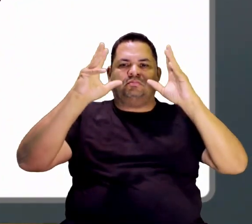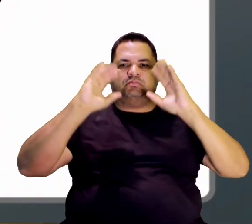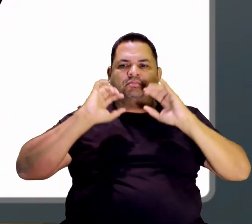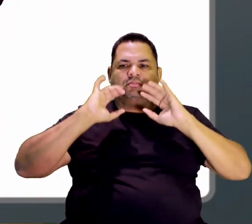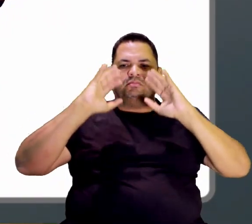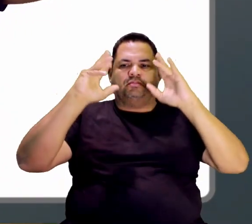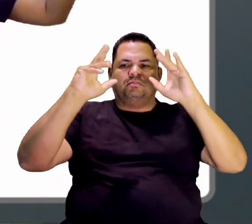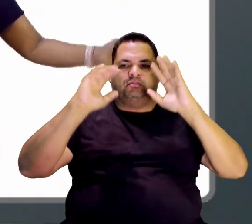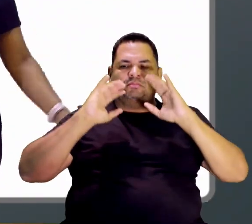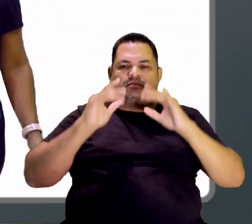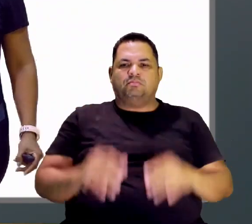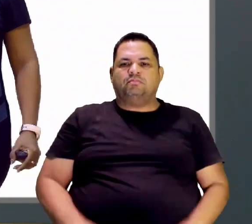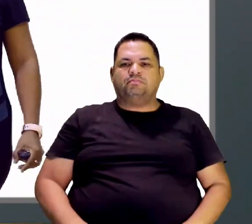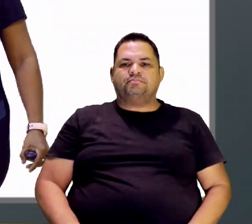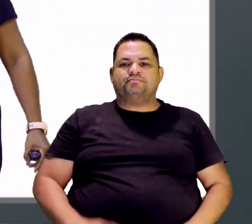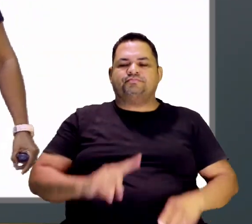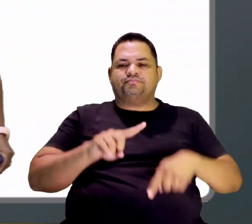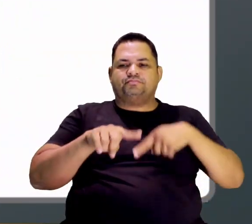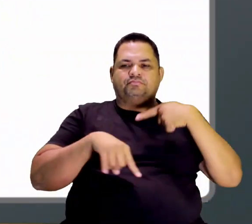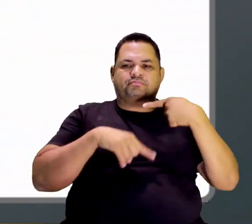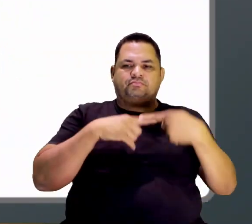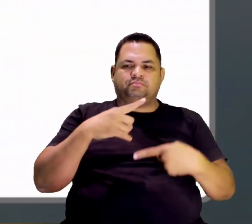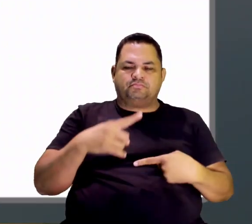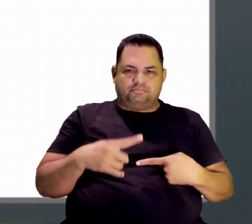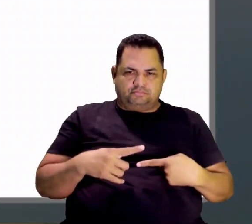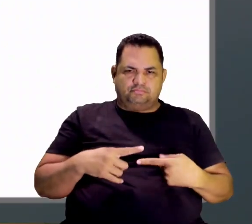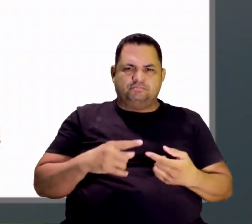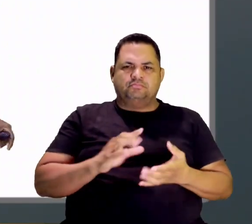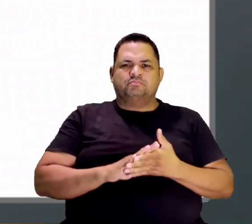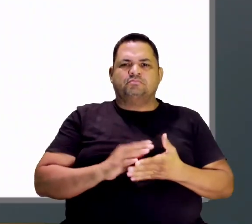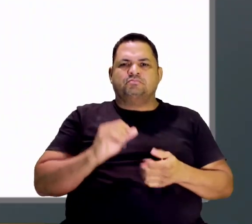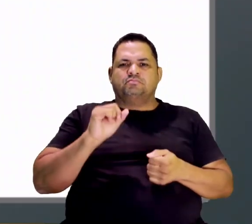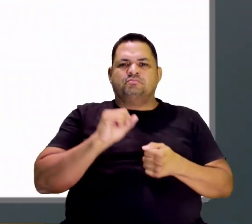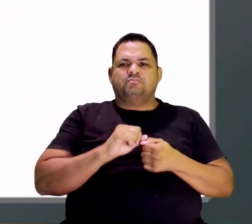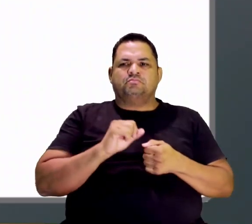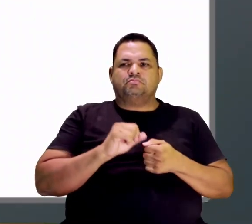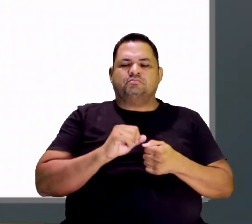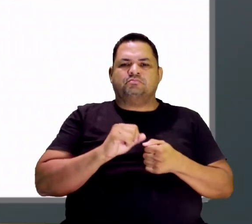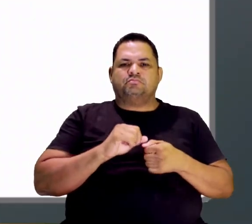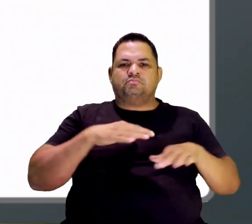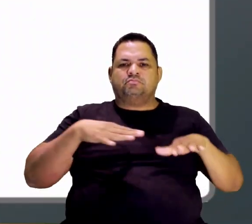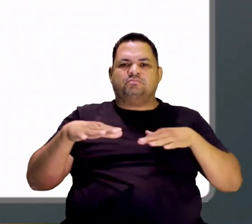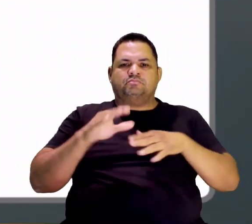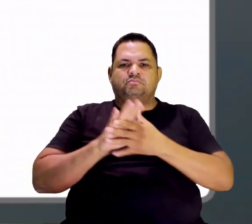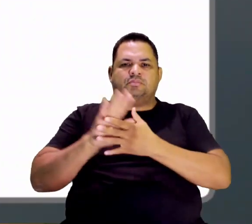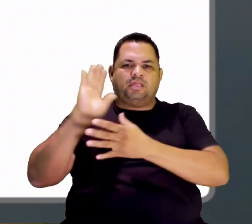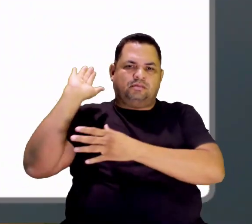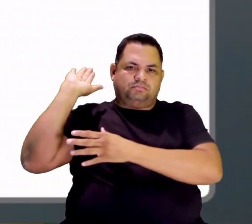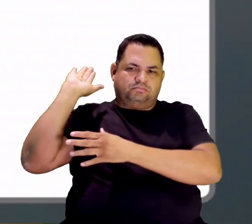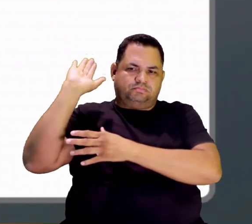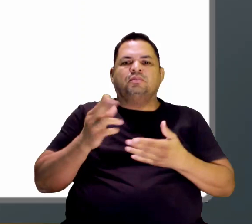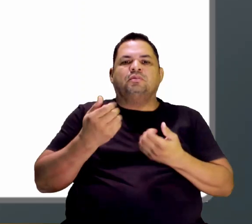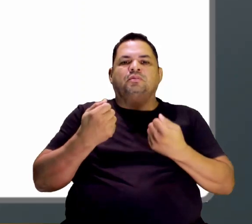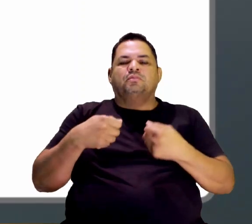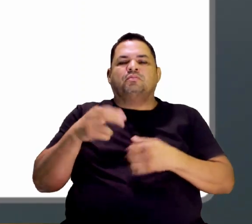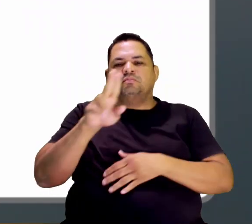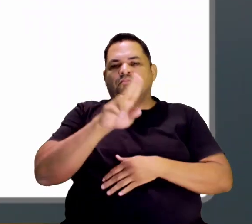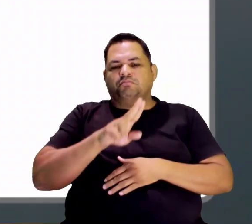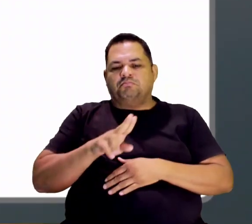e senti-lo. Uma coisa importante a se observar em todas as práticas também é a questão da tua postura, tá? Evita ficar